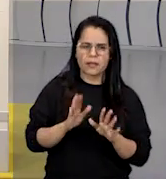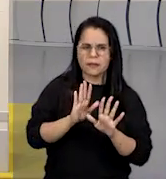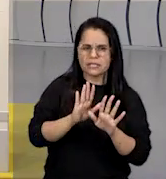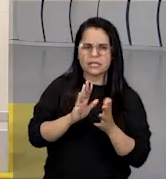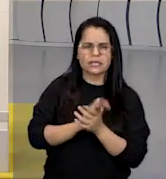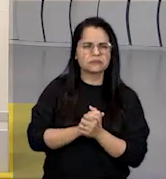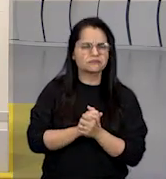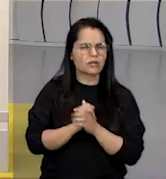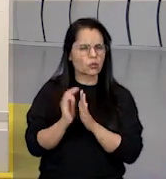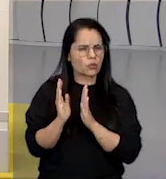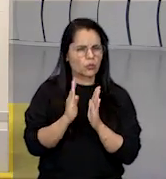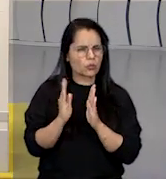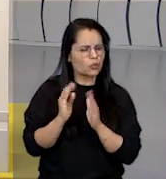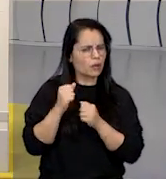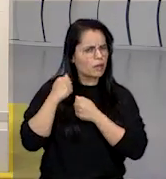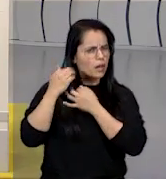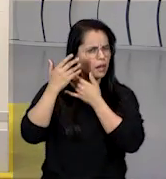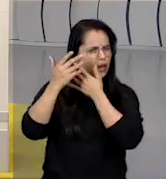Passado esse período,